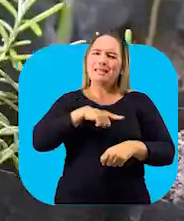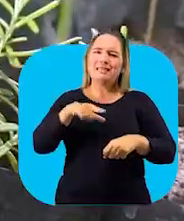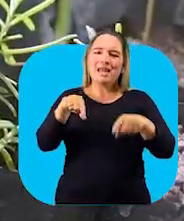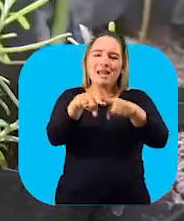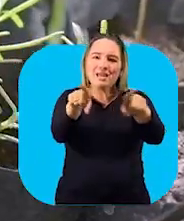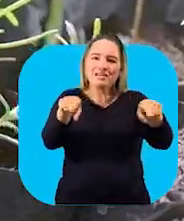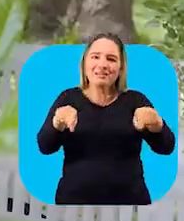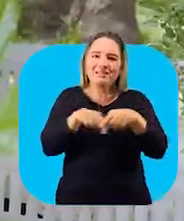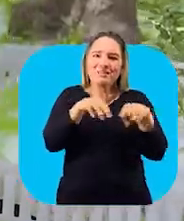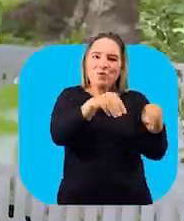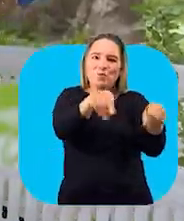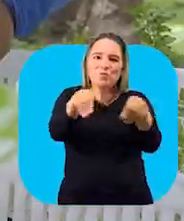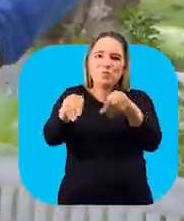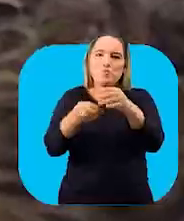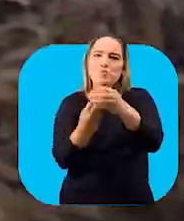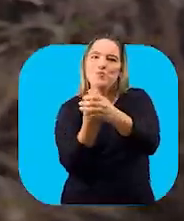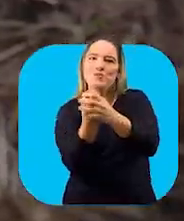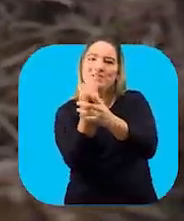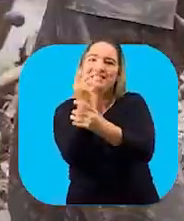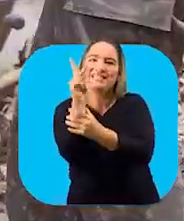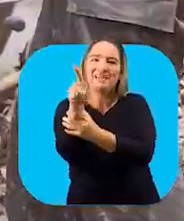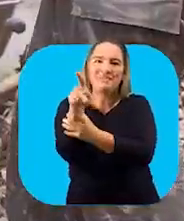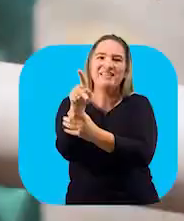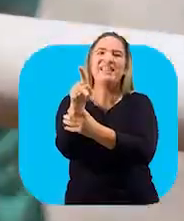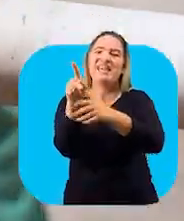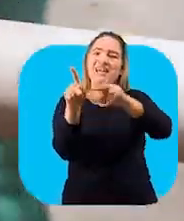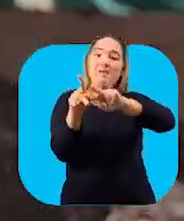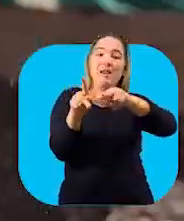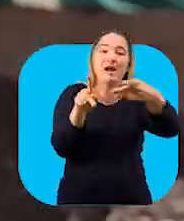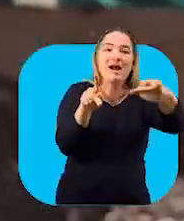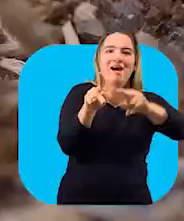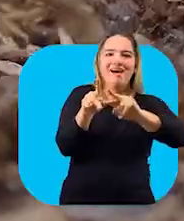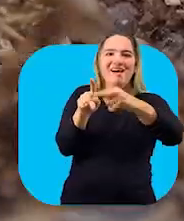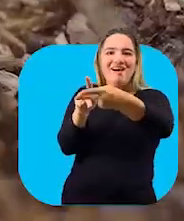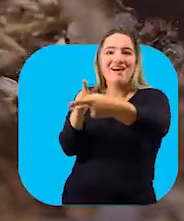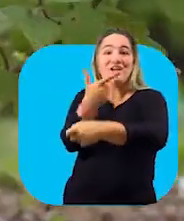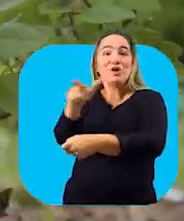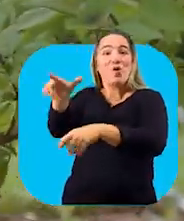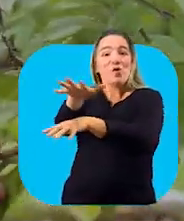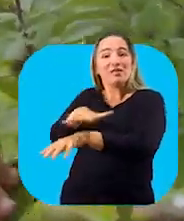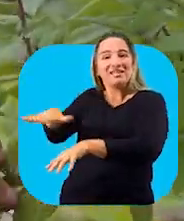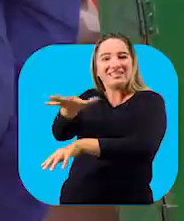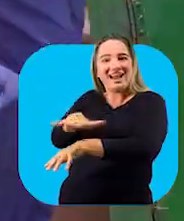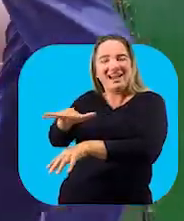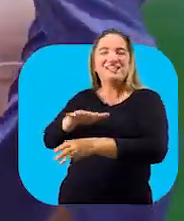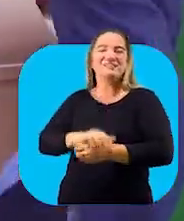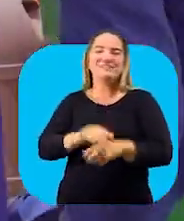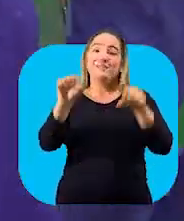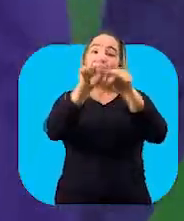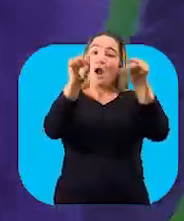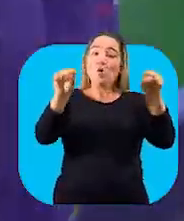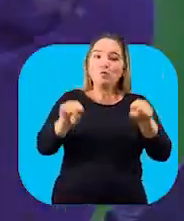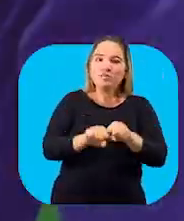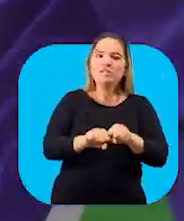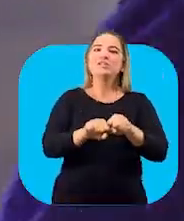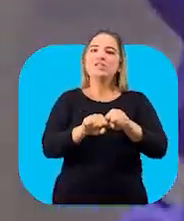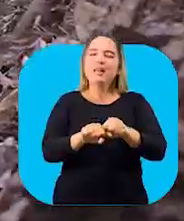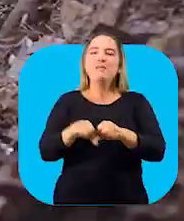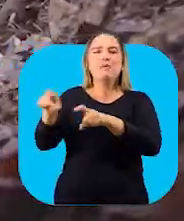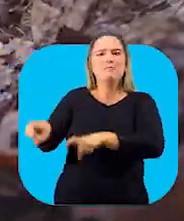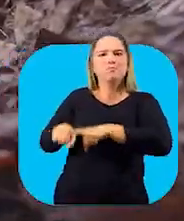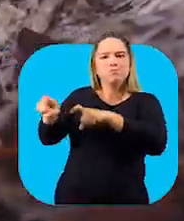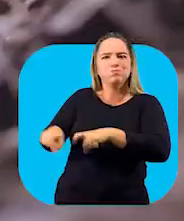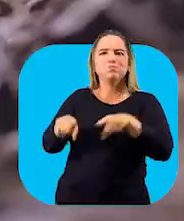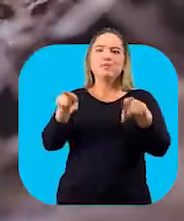de sementeira e estrutura de compostagem para o abastecimento de outras hortas e pomares. O sistema agroflorestal urbano, no